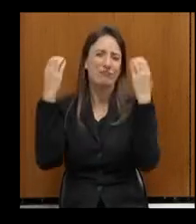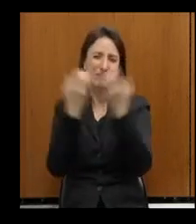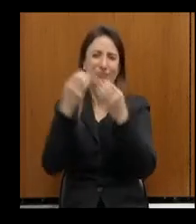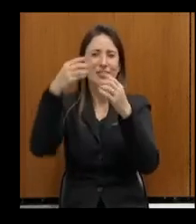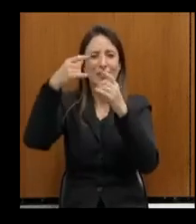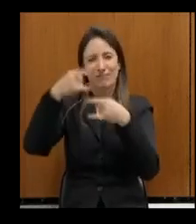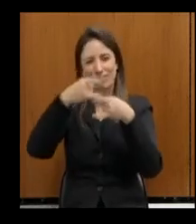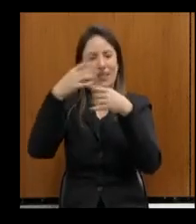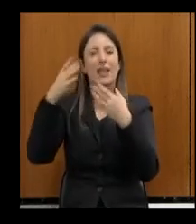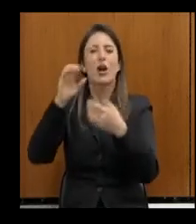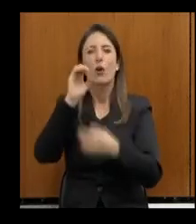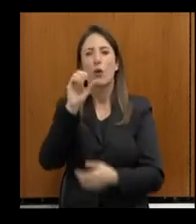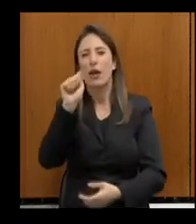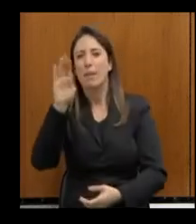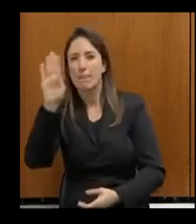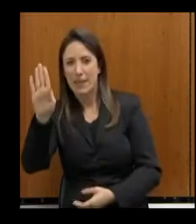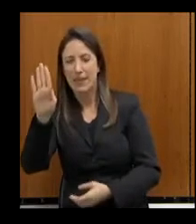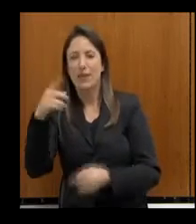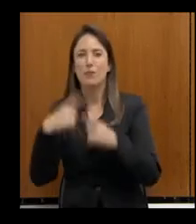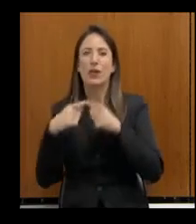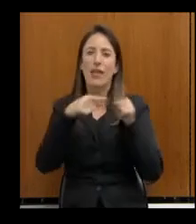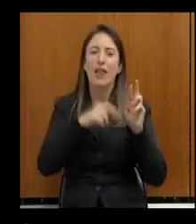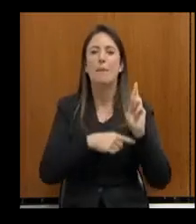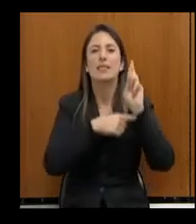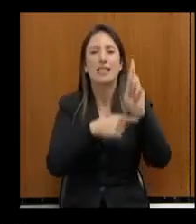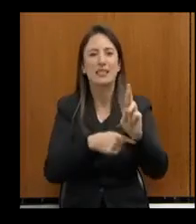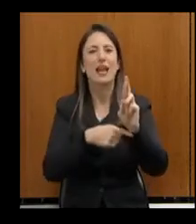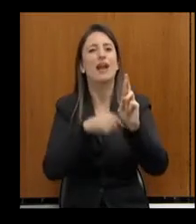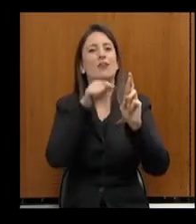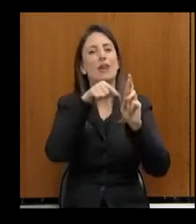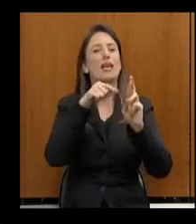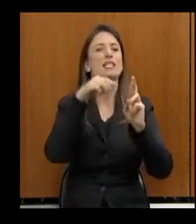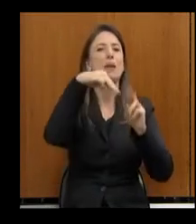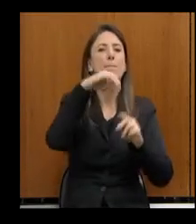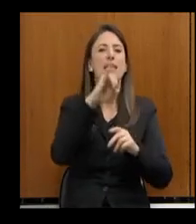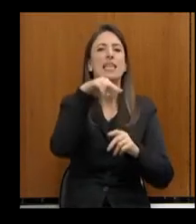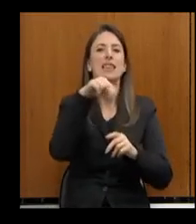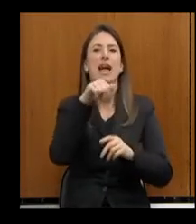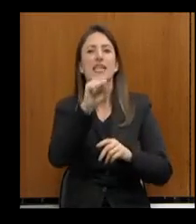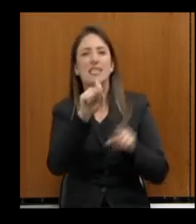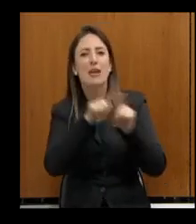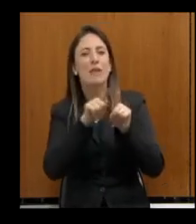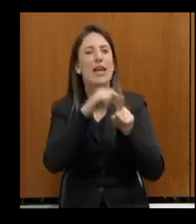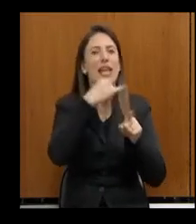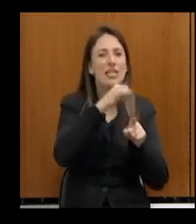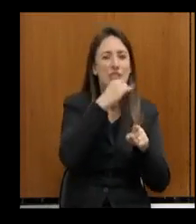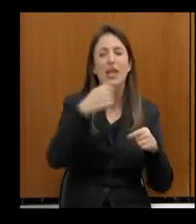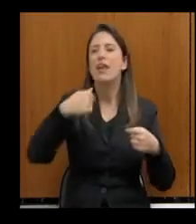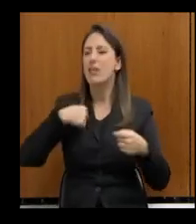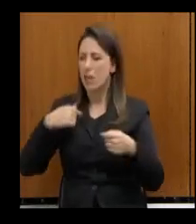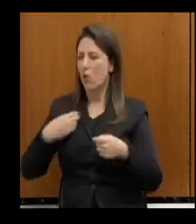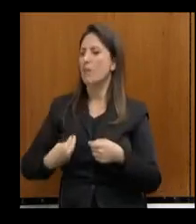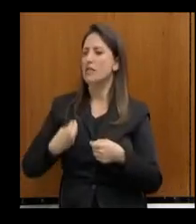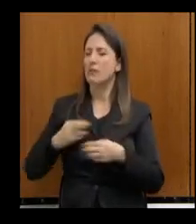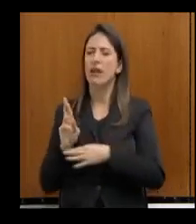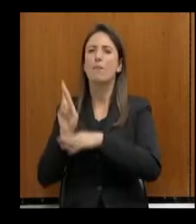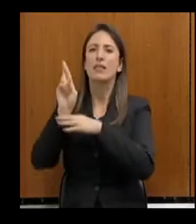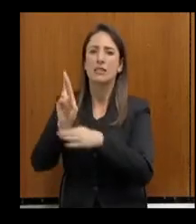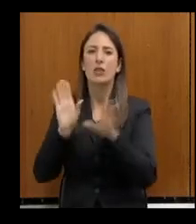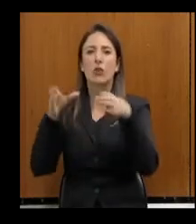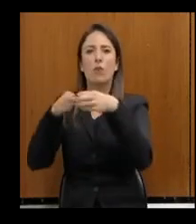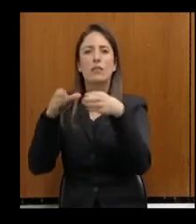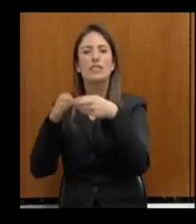precisava ser Kleber produção de energia e eu da comissão de energias renováveis então é apenas suas